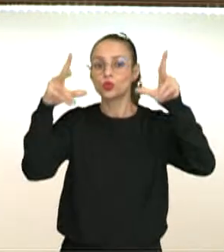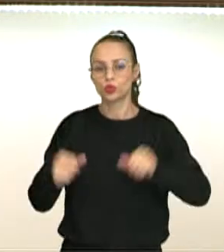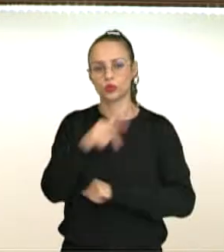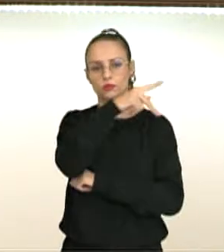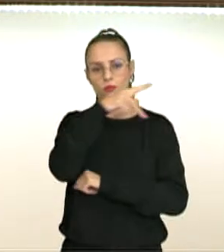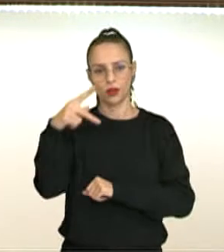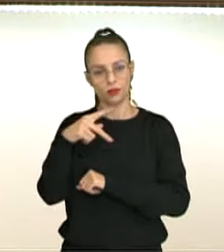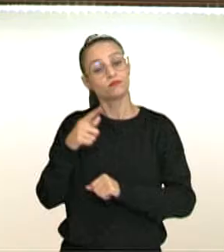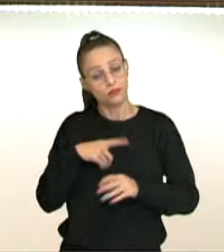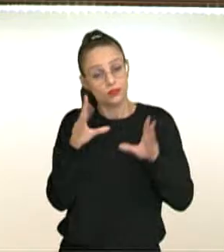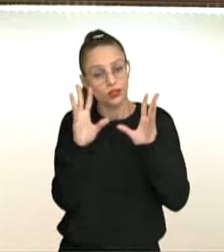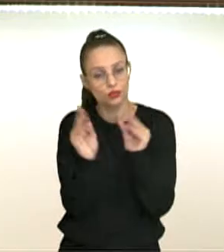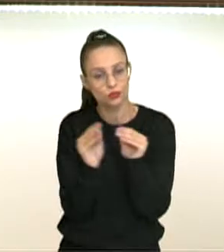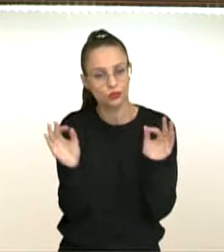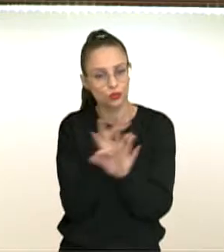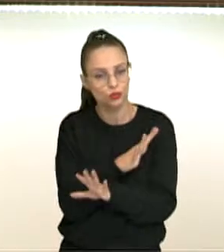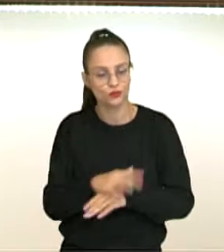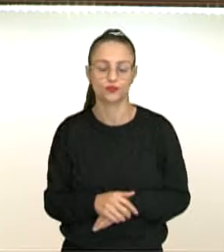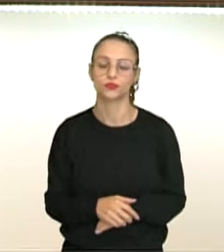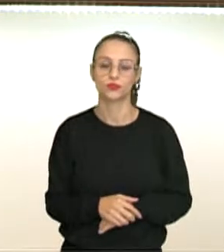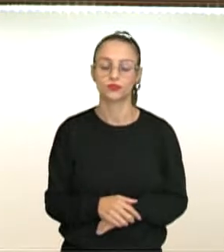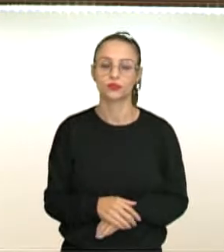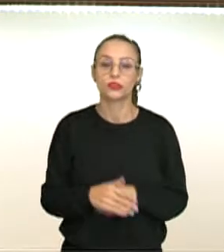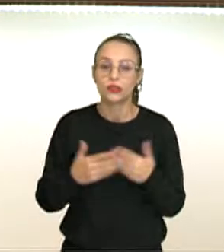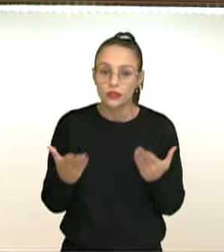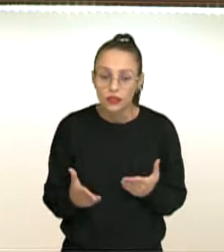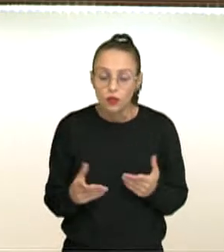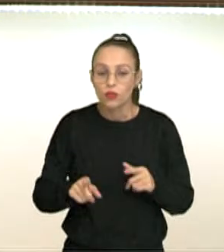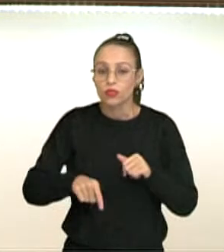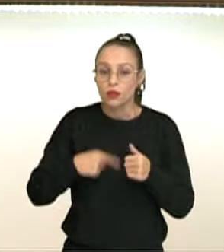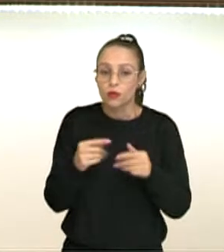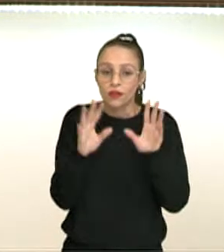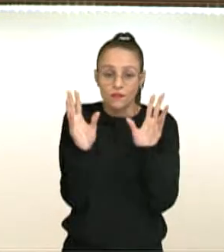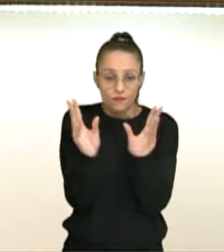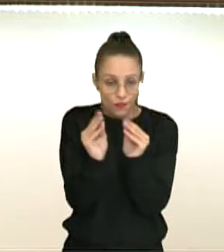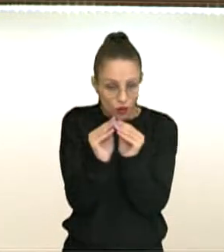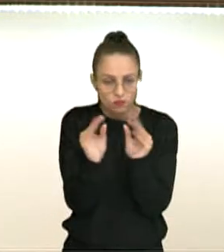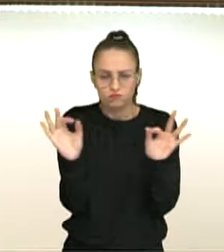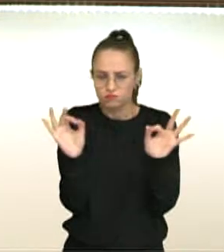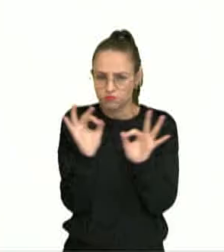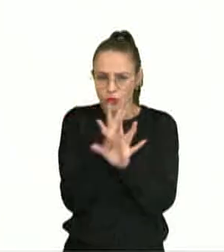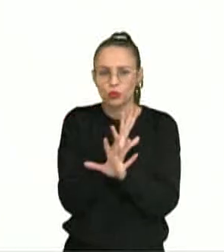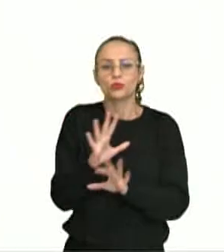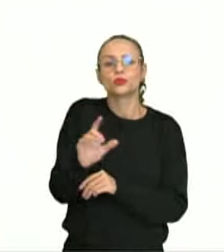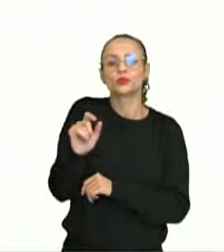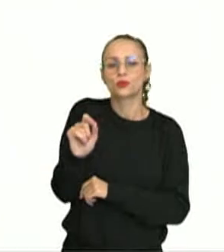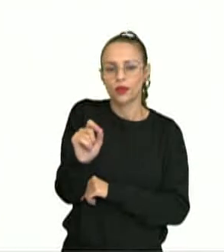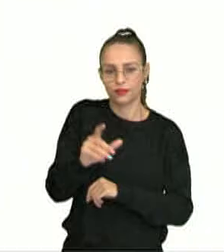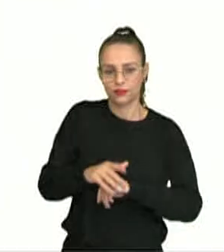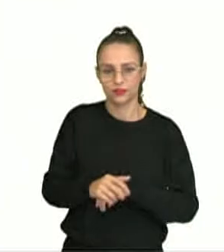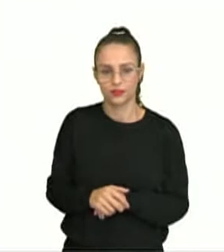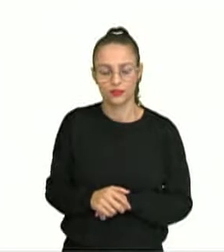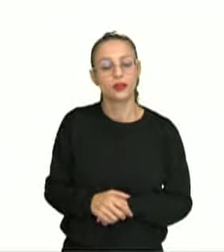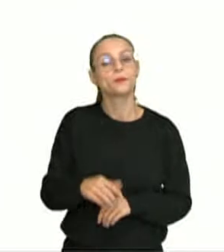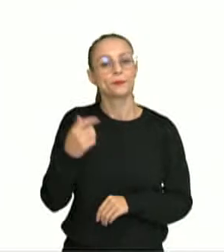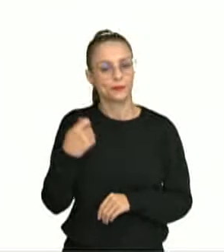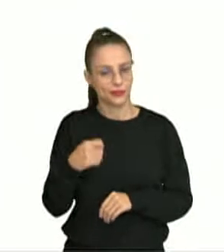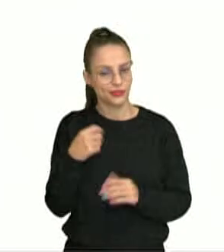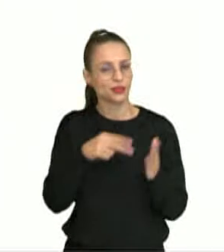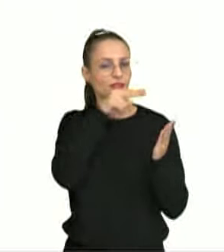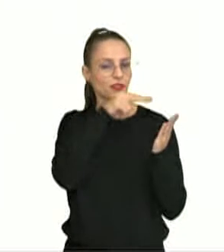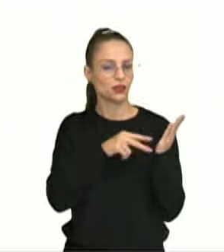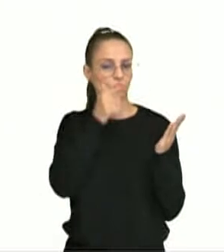que eu tenho um resuminho. E aí, quando eu for fechar o resuminho, o que eu vou ter? Eu vou ter que reler o